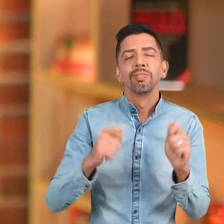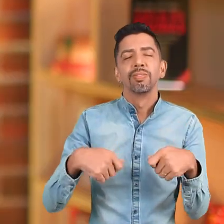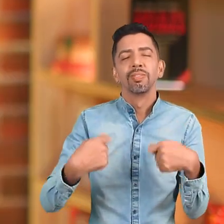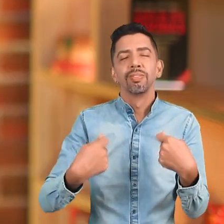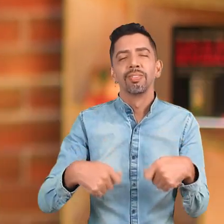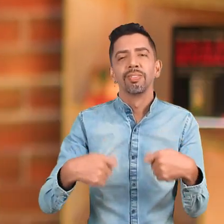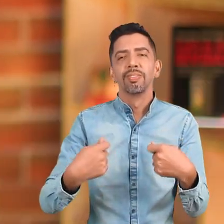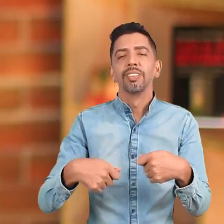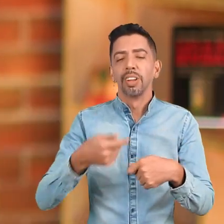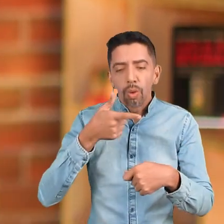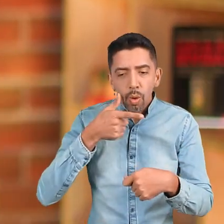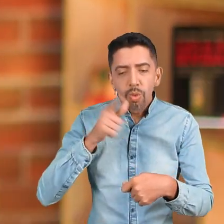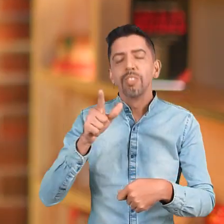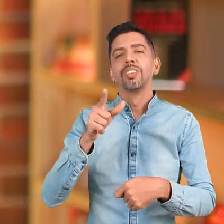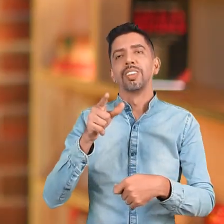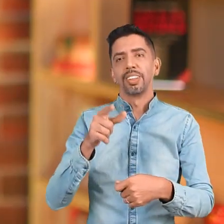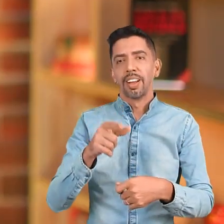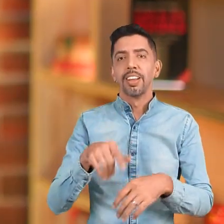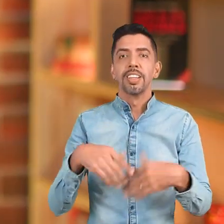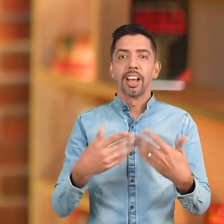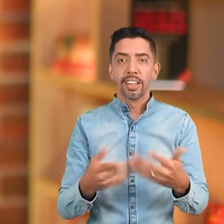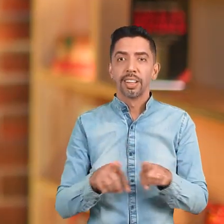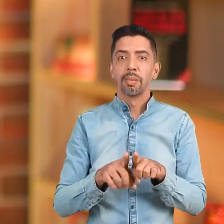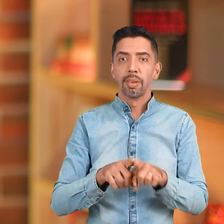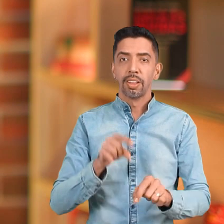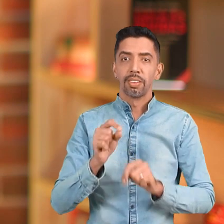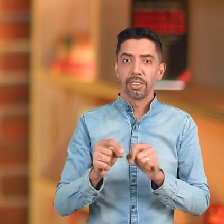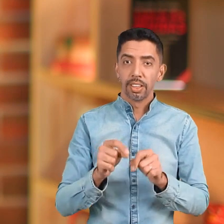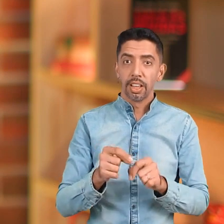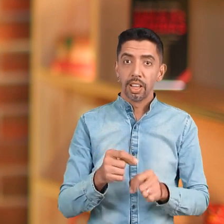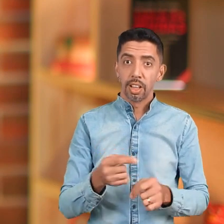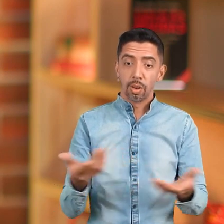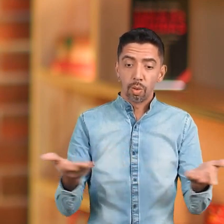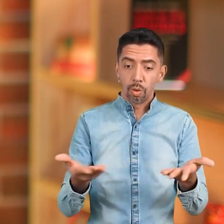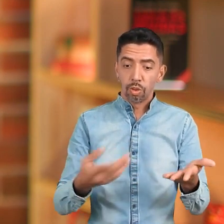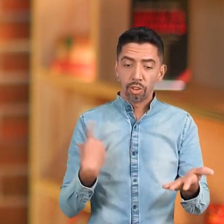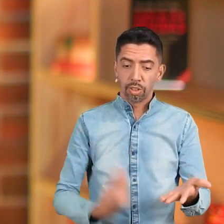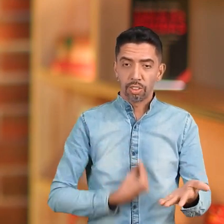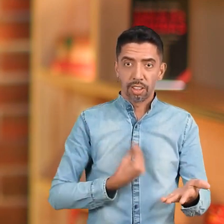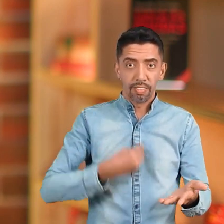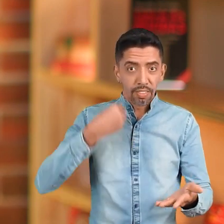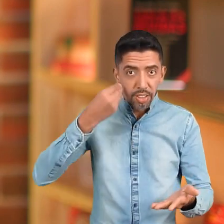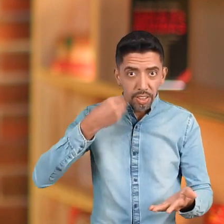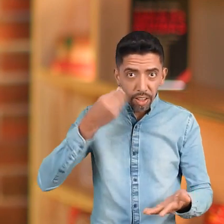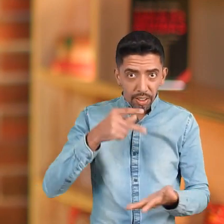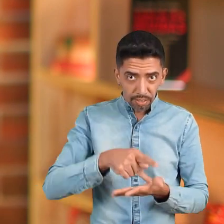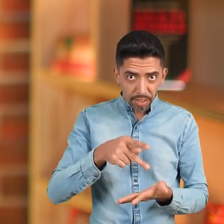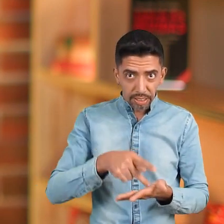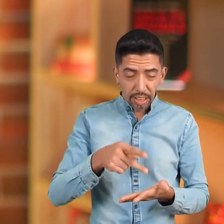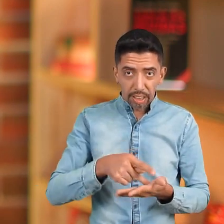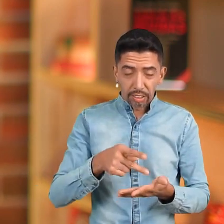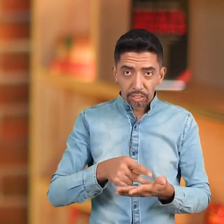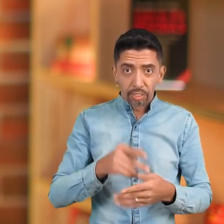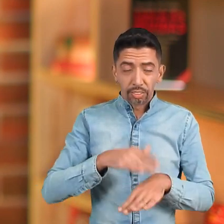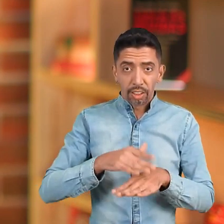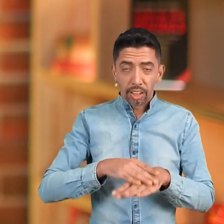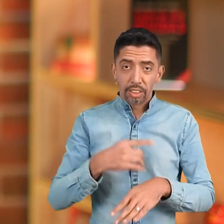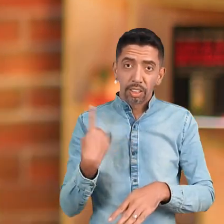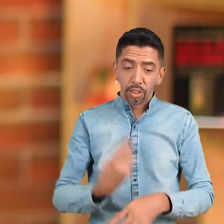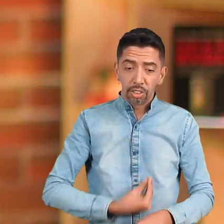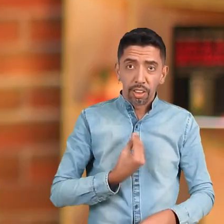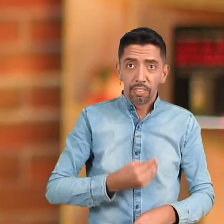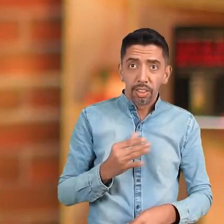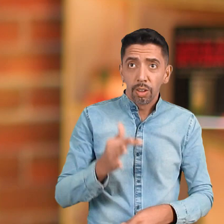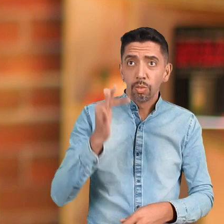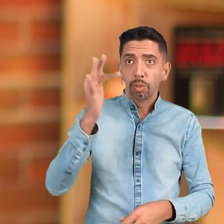leve você, de fato, a entender que as verdades do hoje constrói as suas realidades e as suas